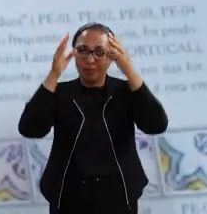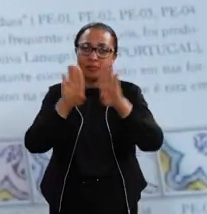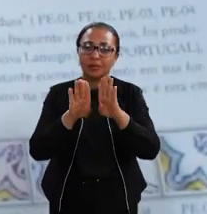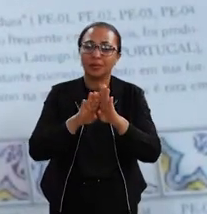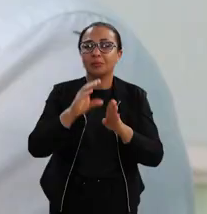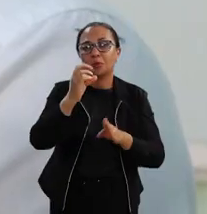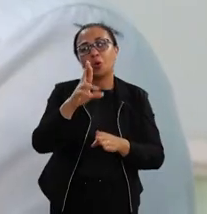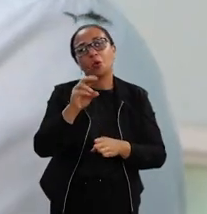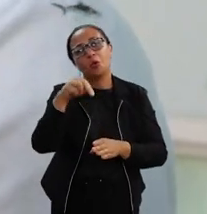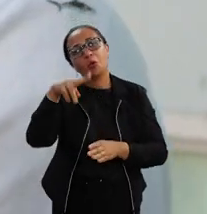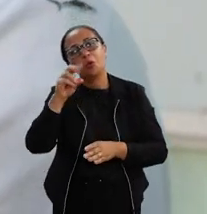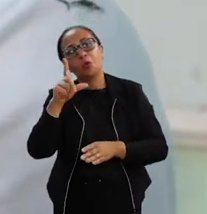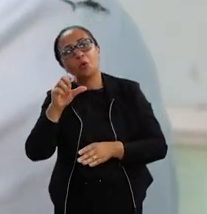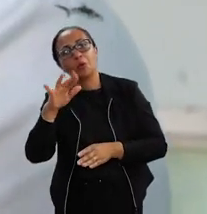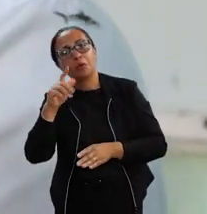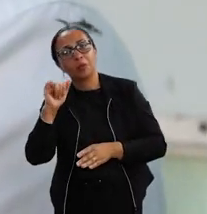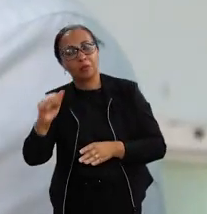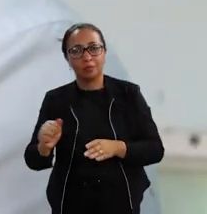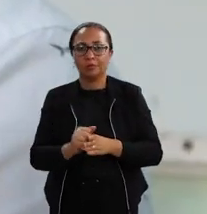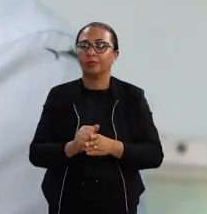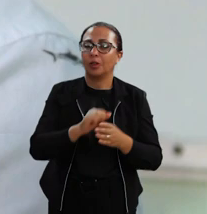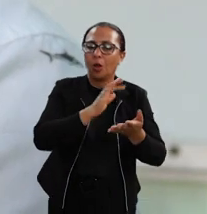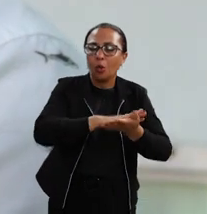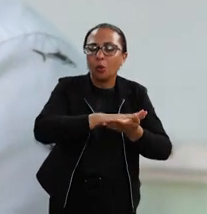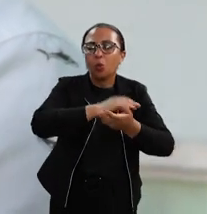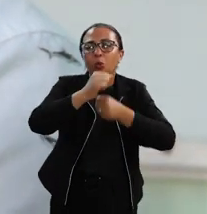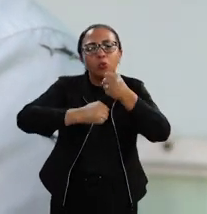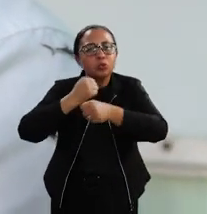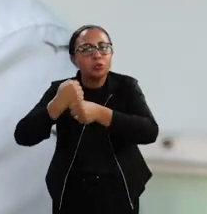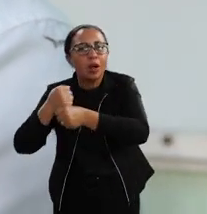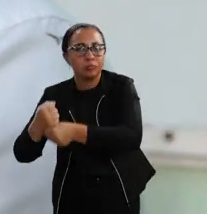iconográfica, iconológica, como que eles podem ser